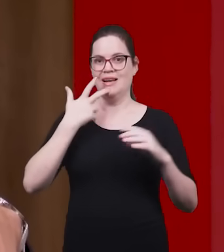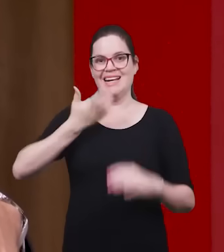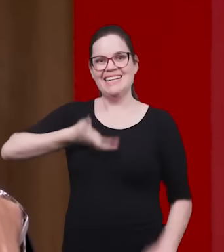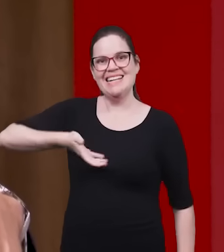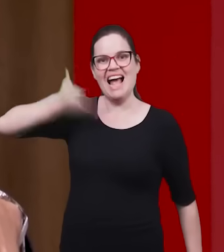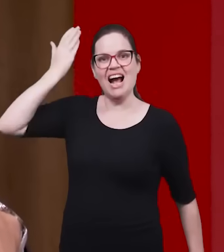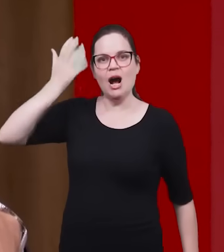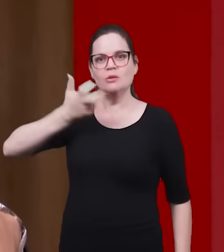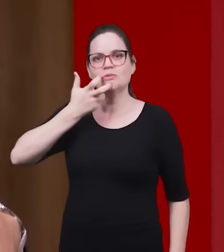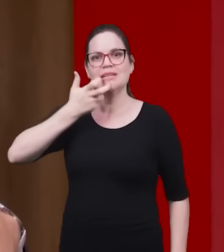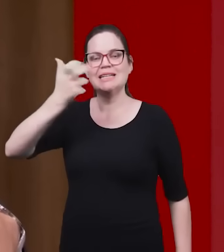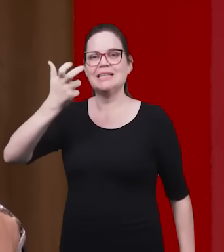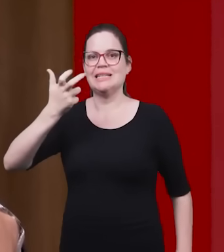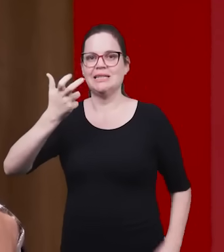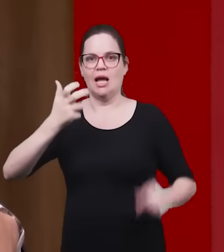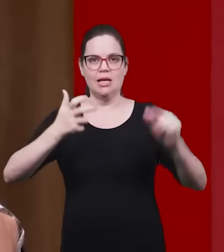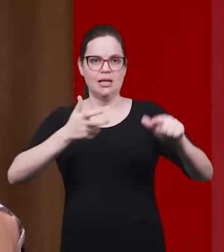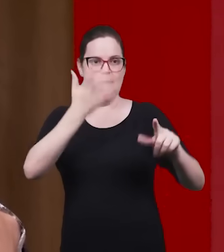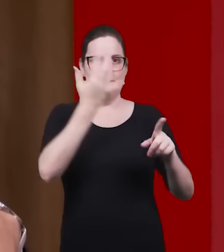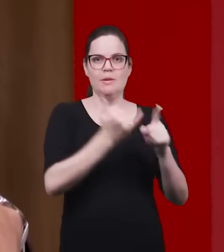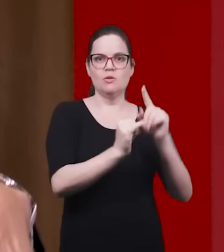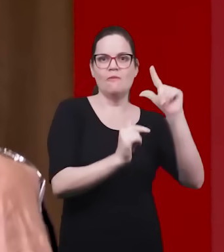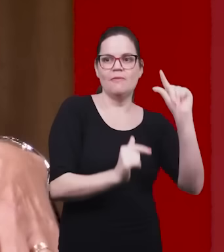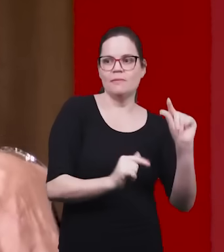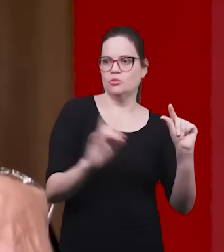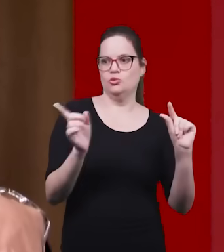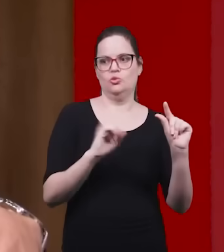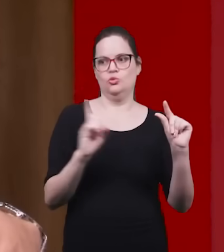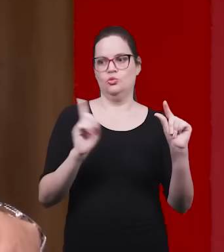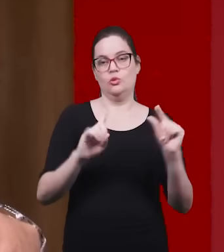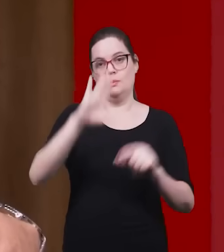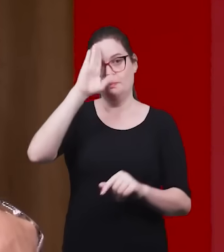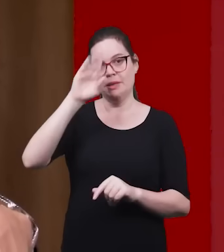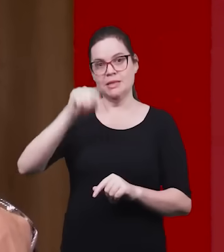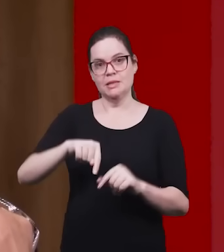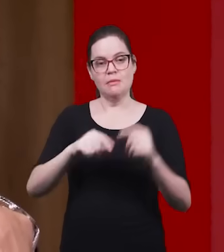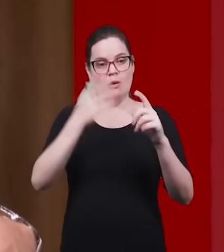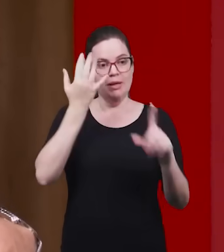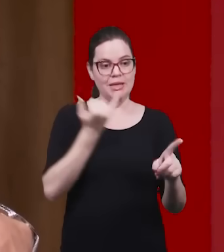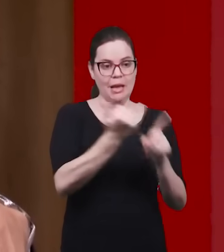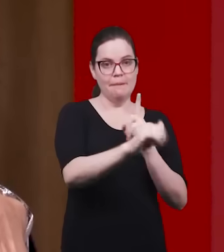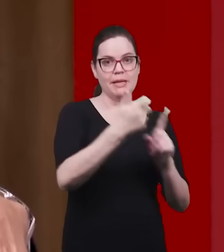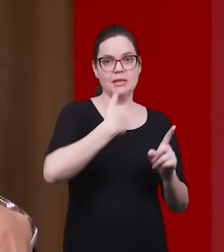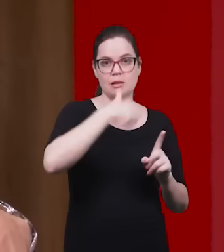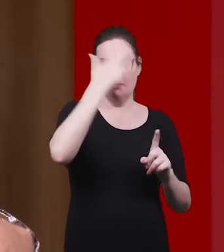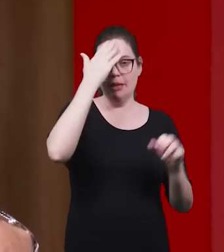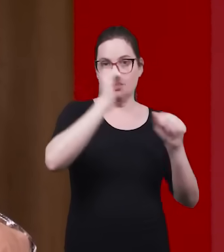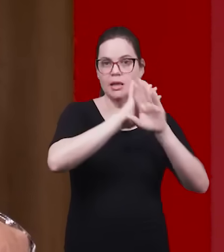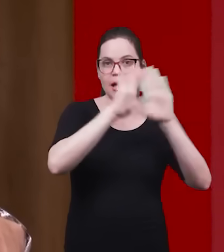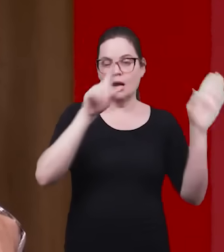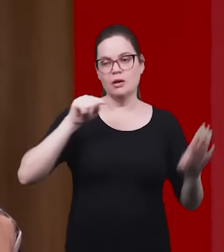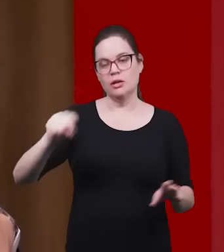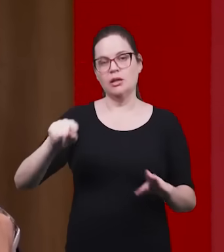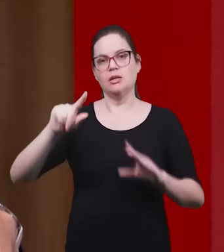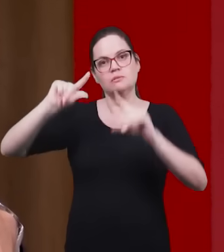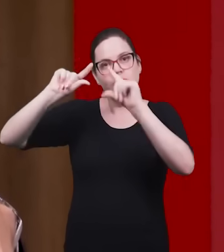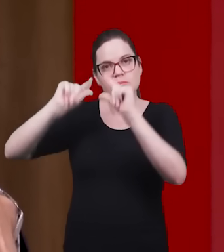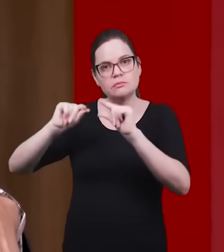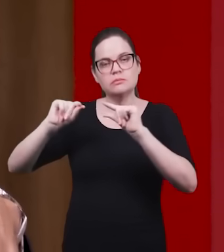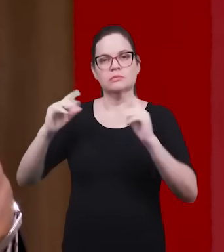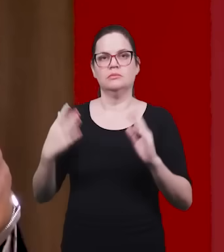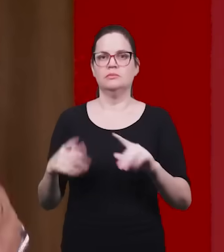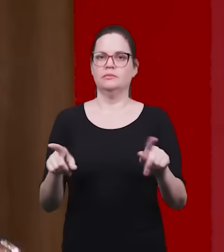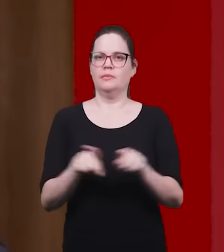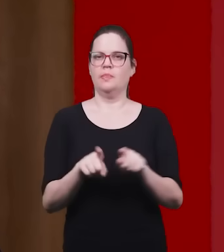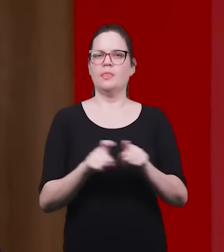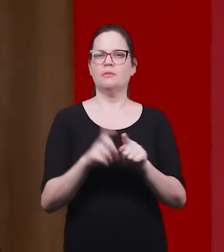alto e sobrepor a interpretação. Claro. Para que a interpretação seja bem entendida e bem ouvida. E me